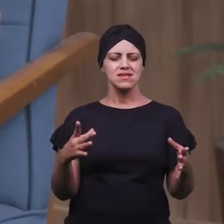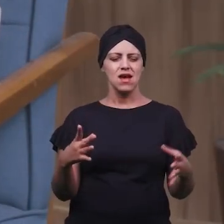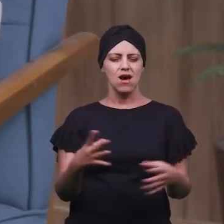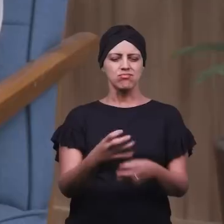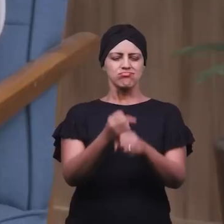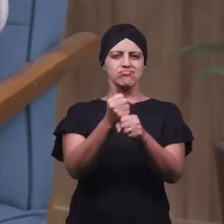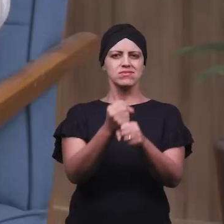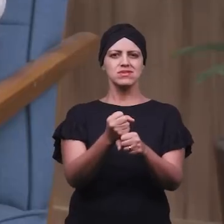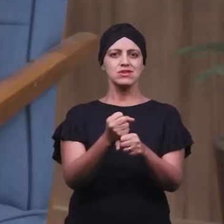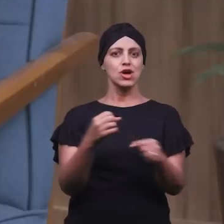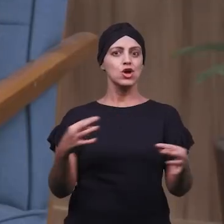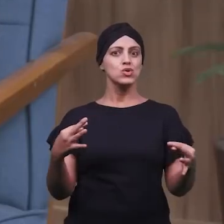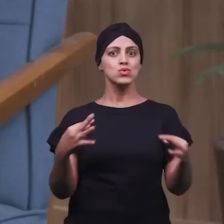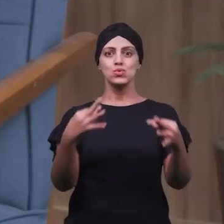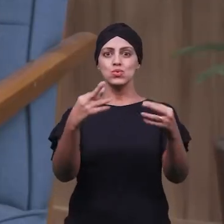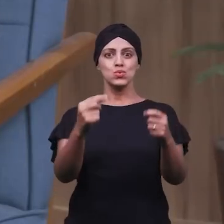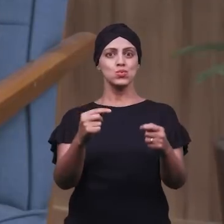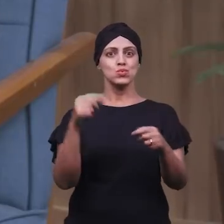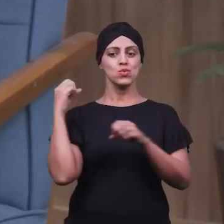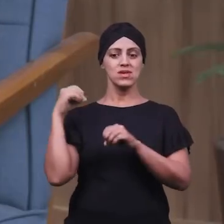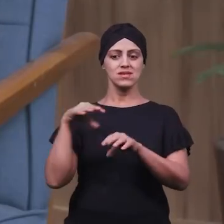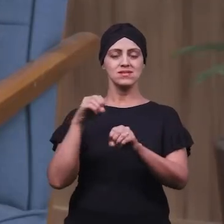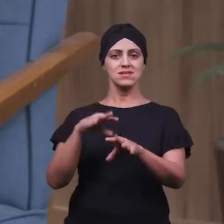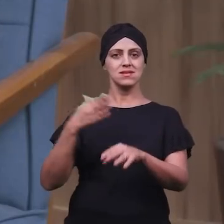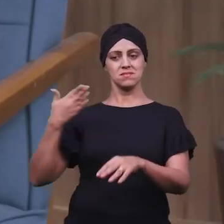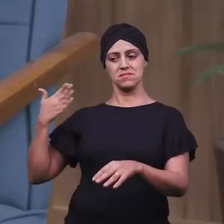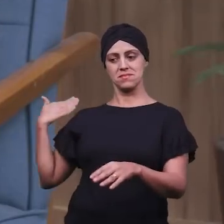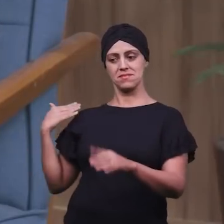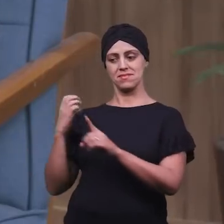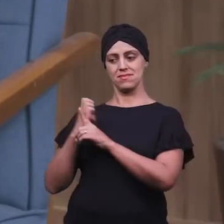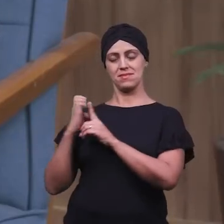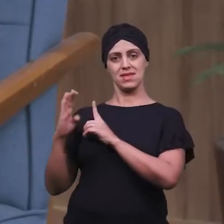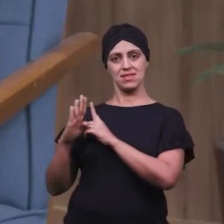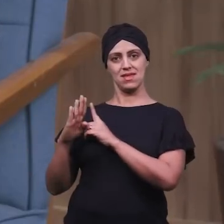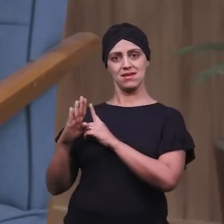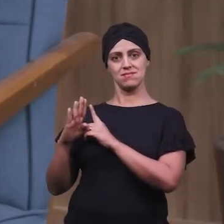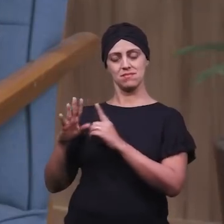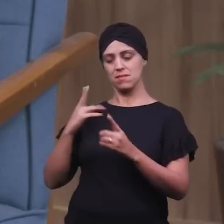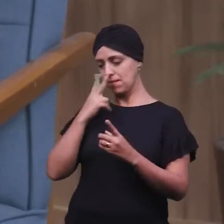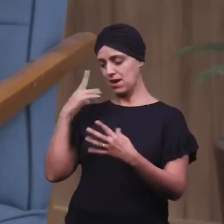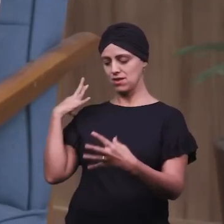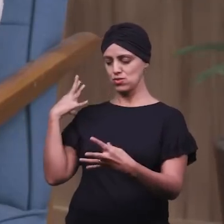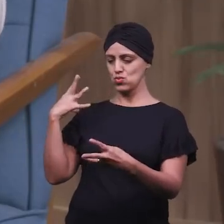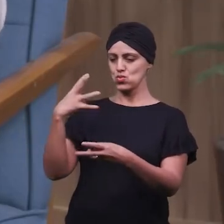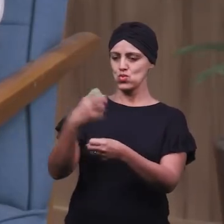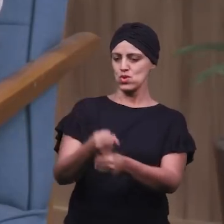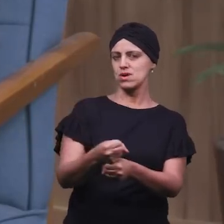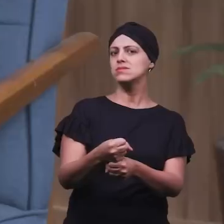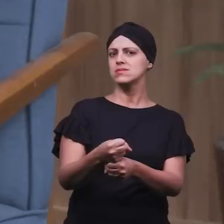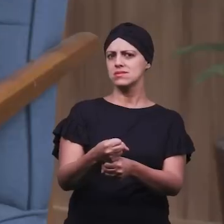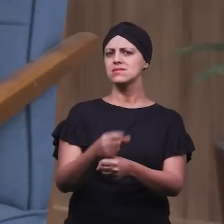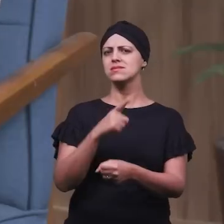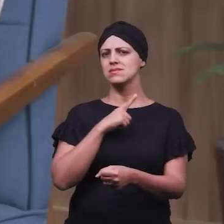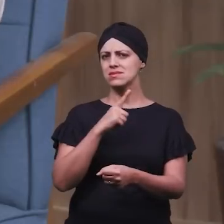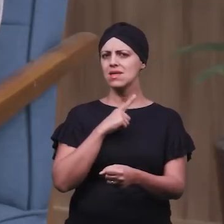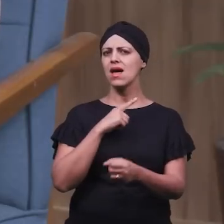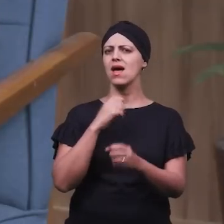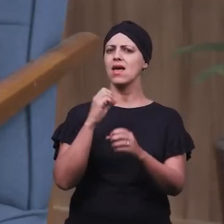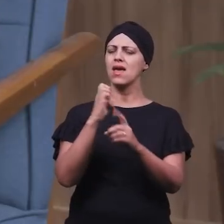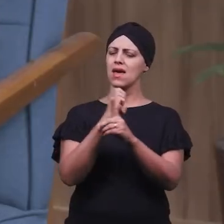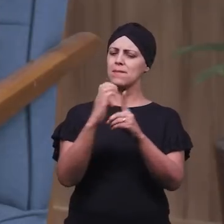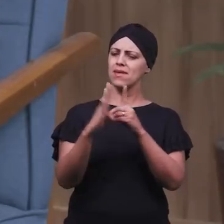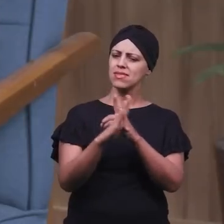semana daquilo que foi trazido como ensino na última escola bíblica dominical. Nós temos a EBD, nós temos as transmissões